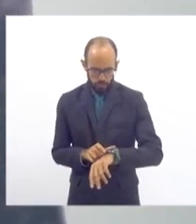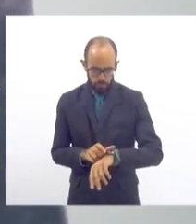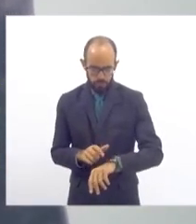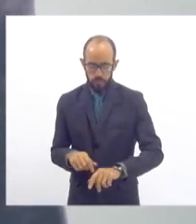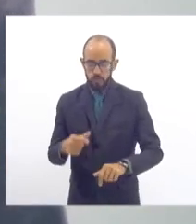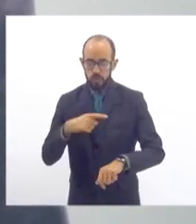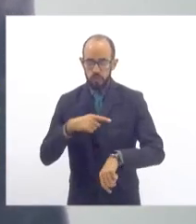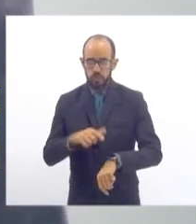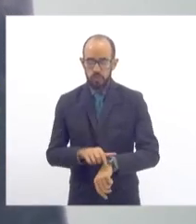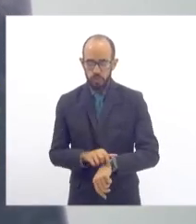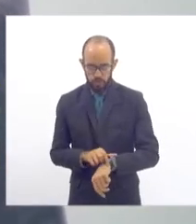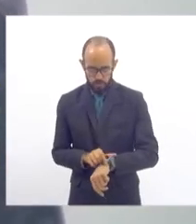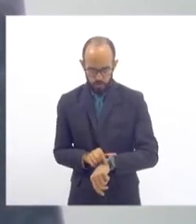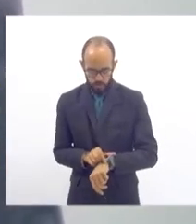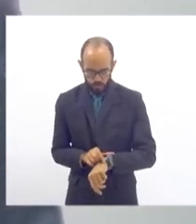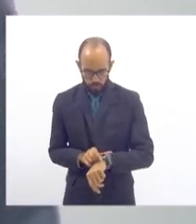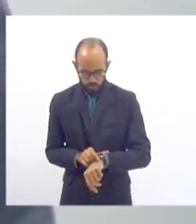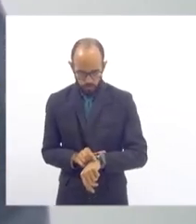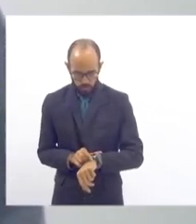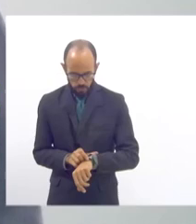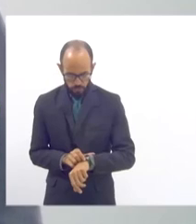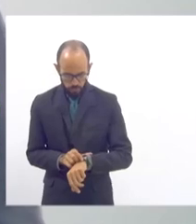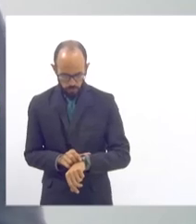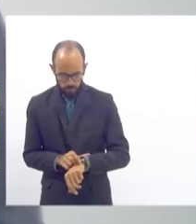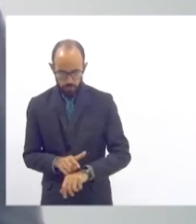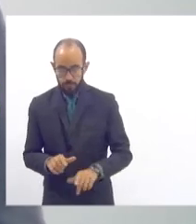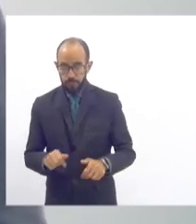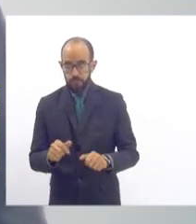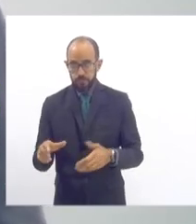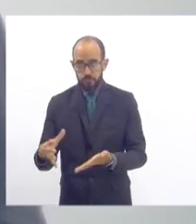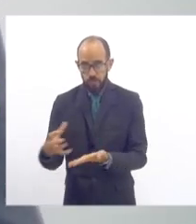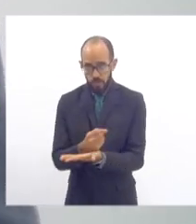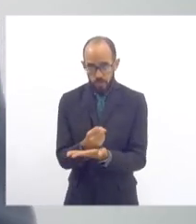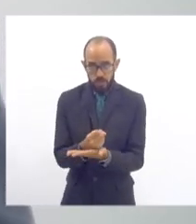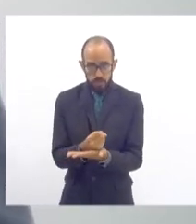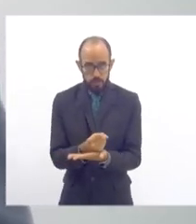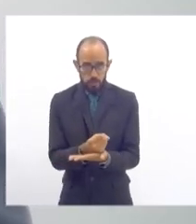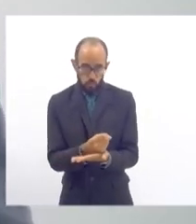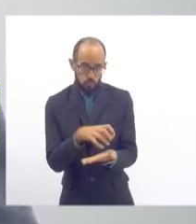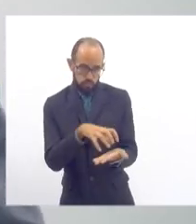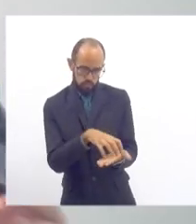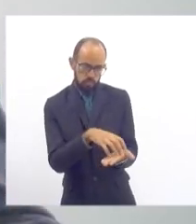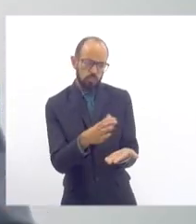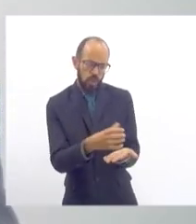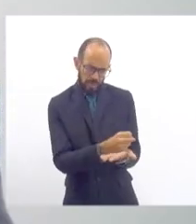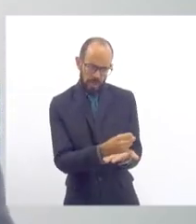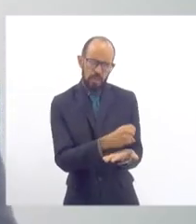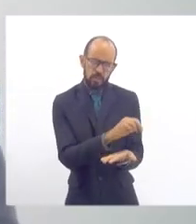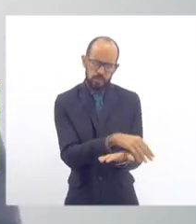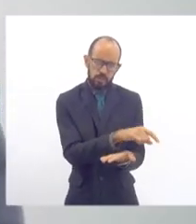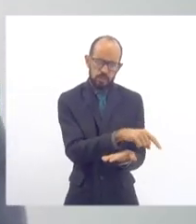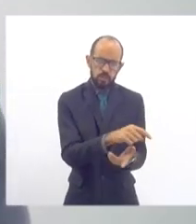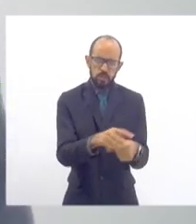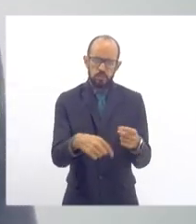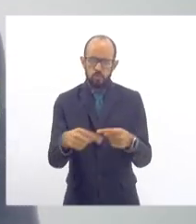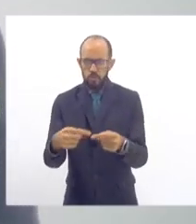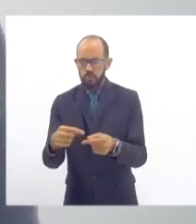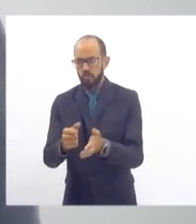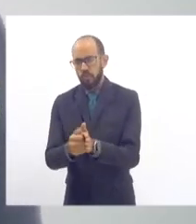um órgão estratégico, é um órgão que arrecada. Todos nós sabemos, né? Eu coloquei isso na minha primeira fala e vários outros depois falaram